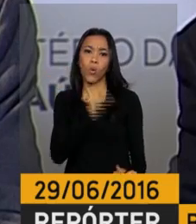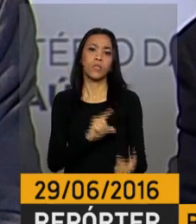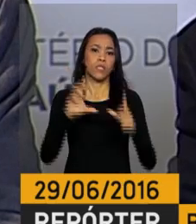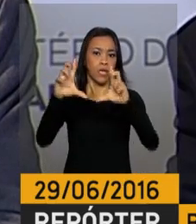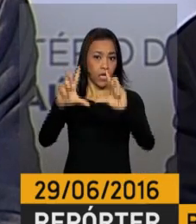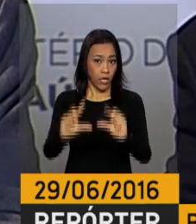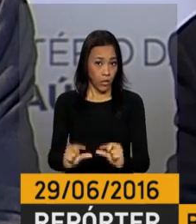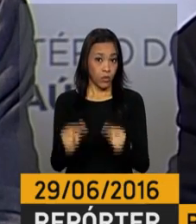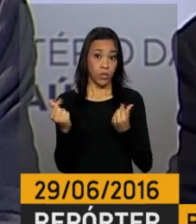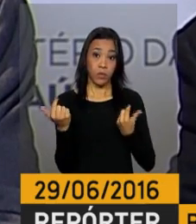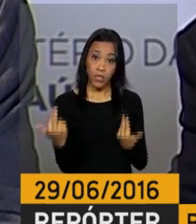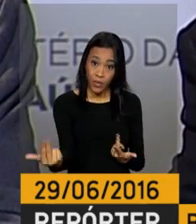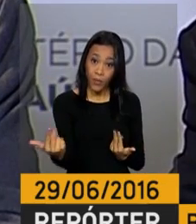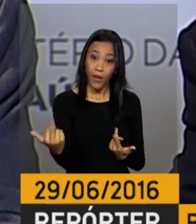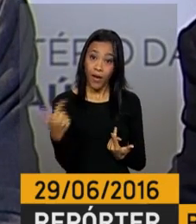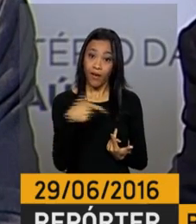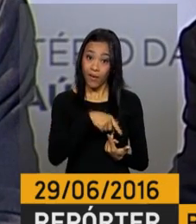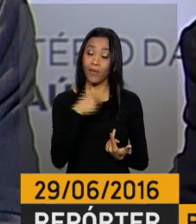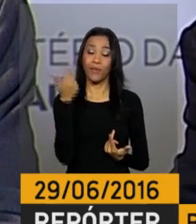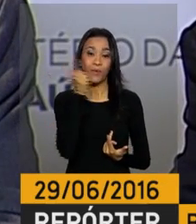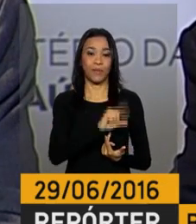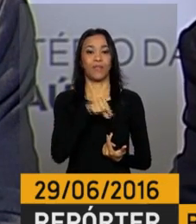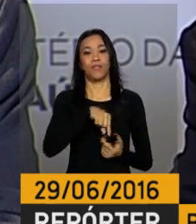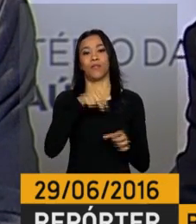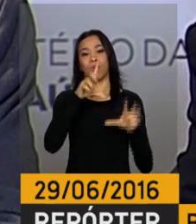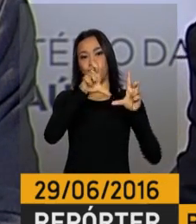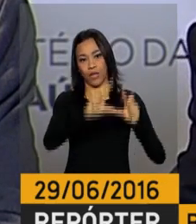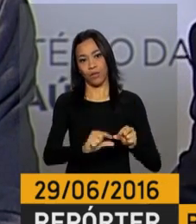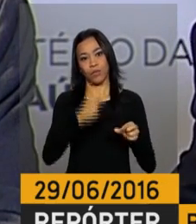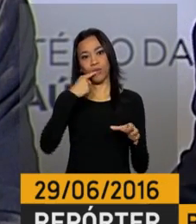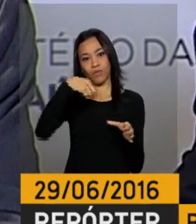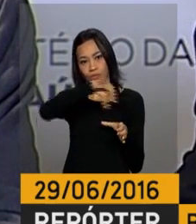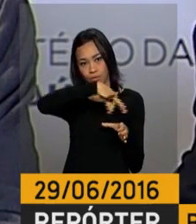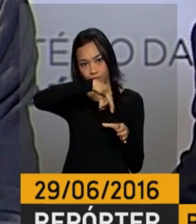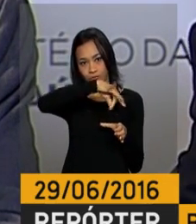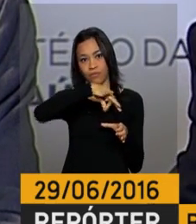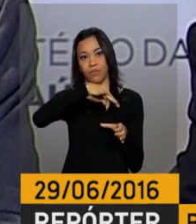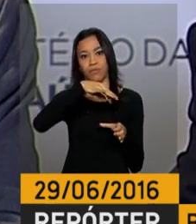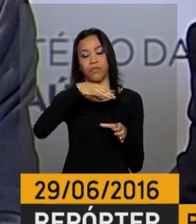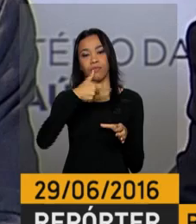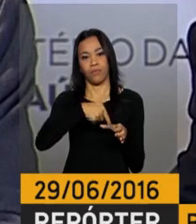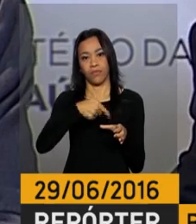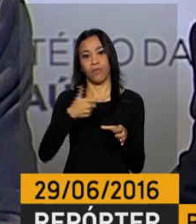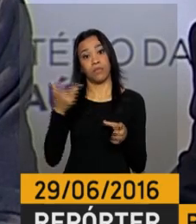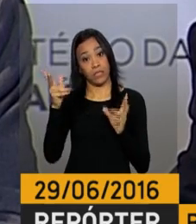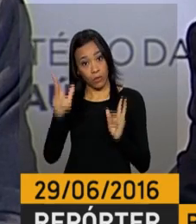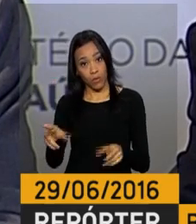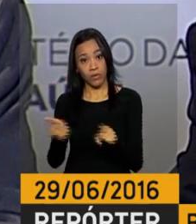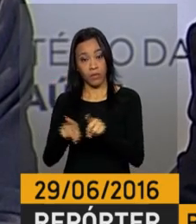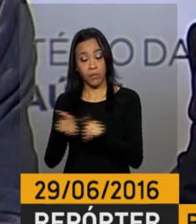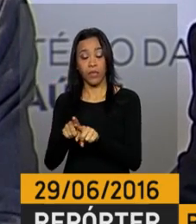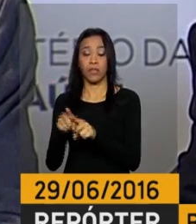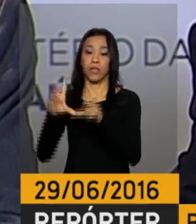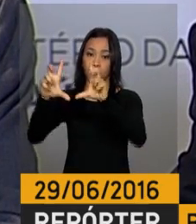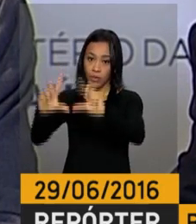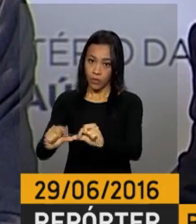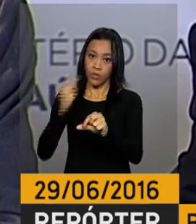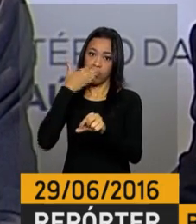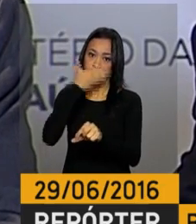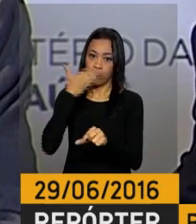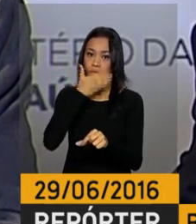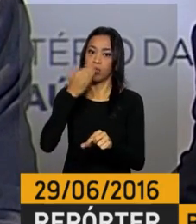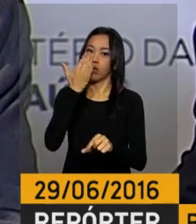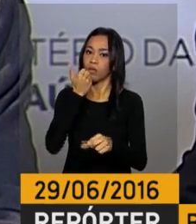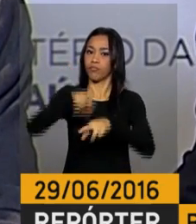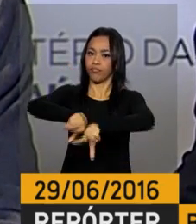sucesso no mesmo ritmo como aconteceram nas duas anteriores eh a colaboração evidentemente nós a daremos